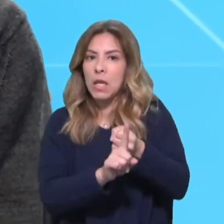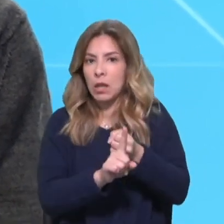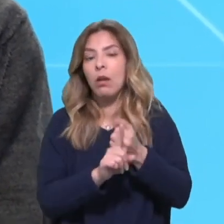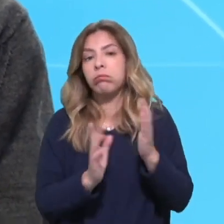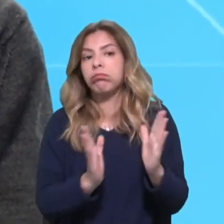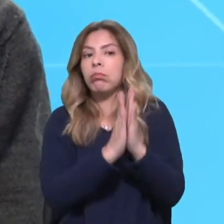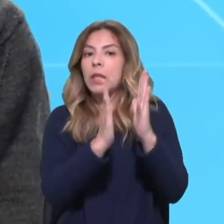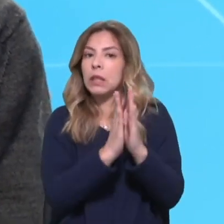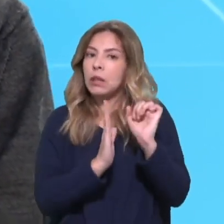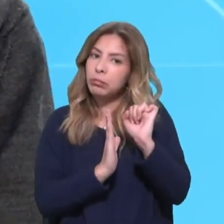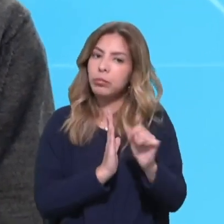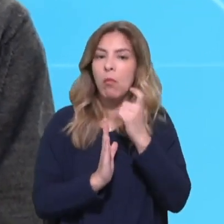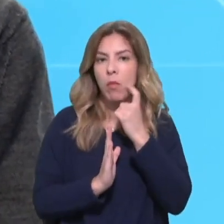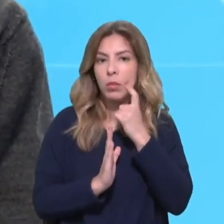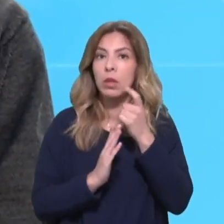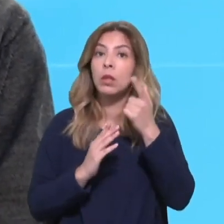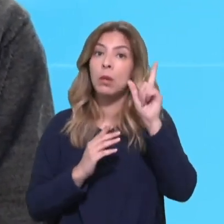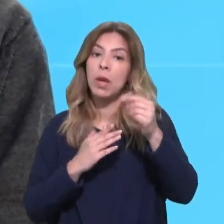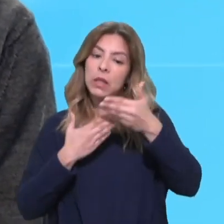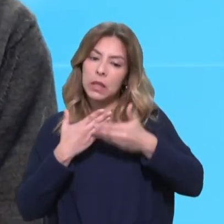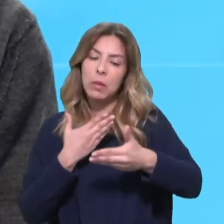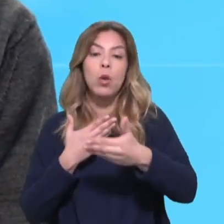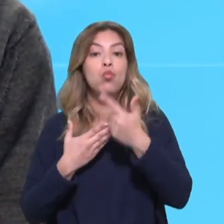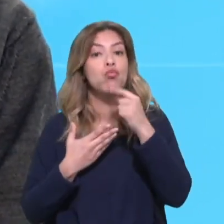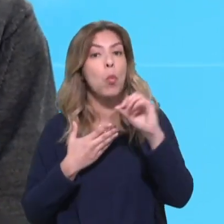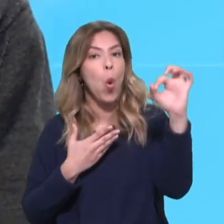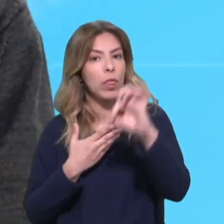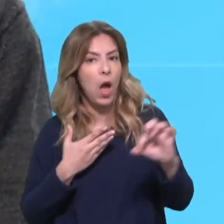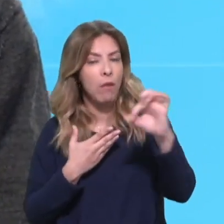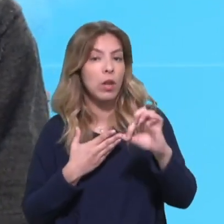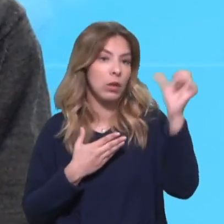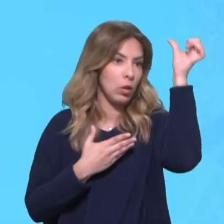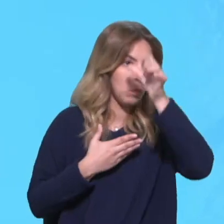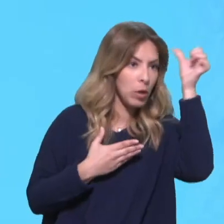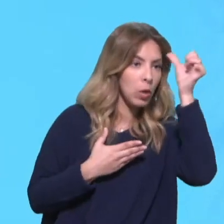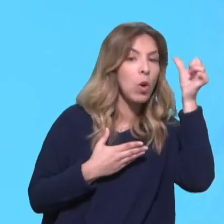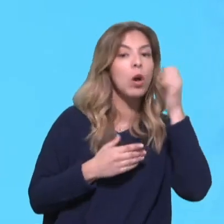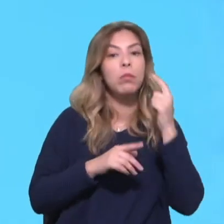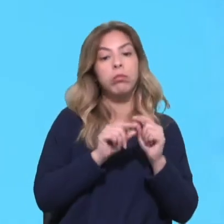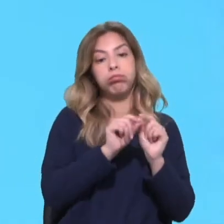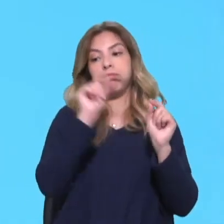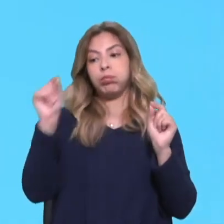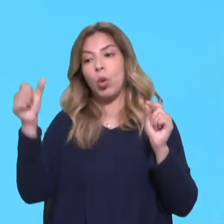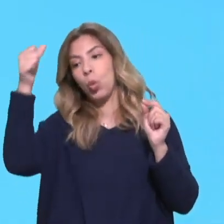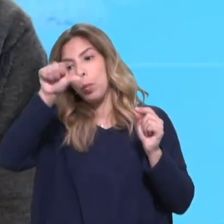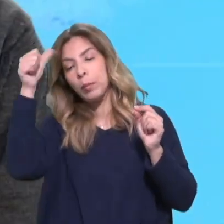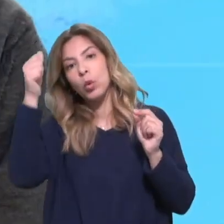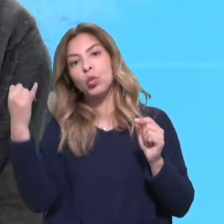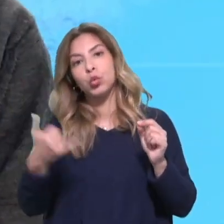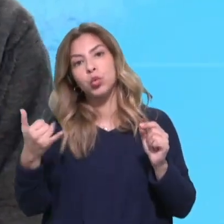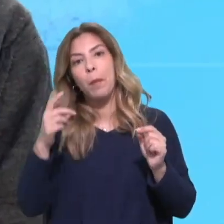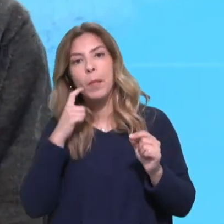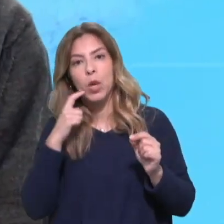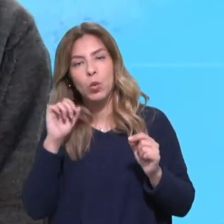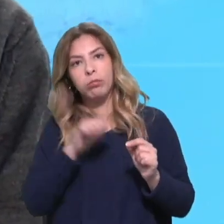ao longo da semana que se chama Oitava da Páscoa, que vai do domingo de Páscoa até ao segundo domingo de Páscoa, também chamado Domingo da Divina Misericórdia,